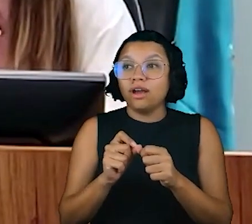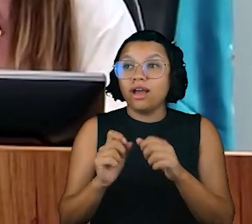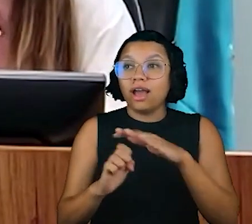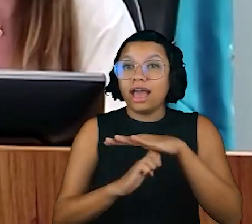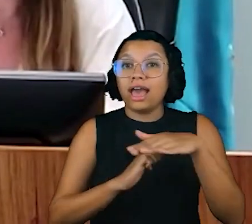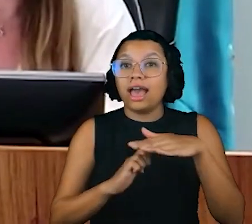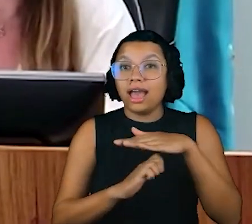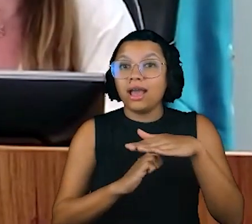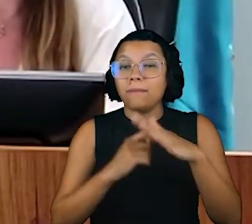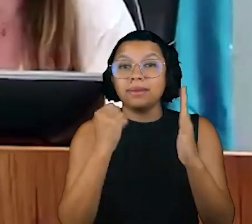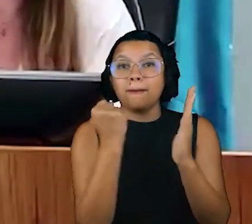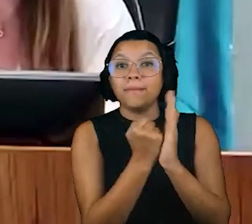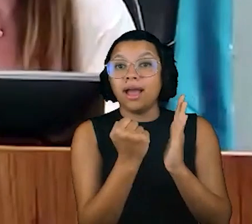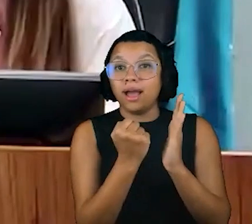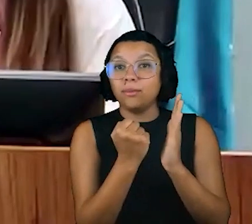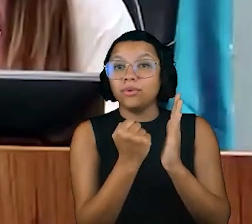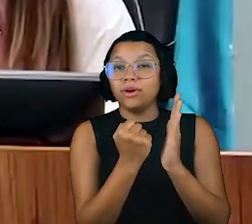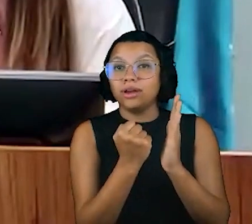patrimonial,